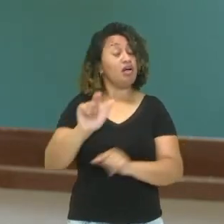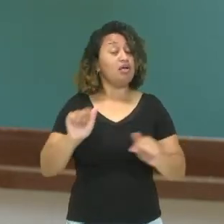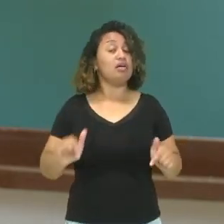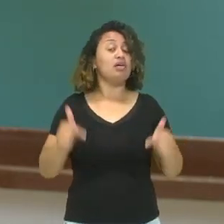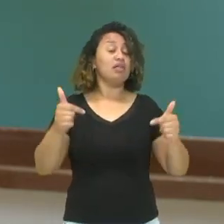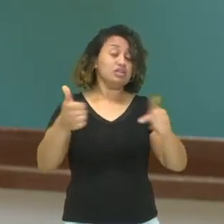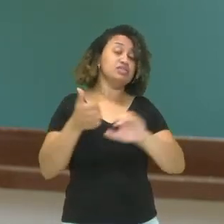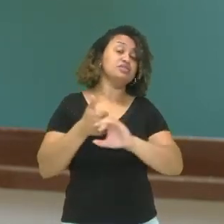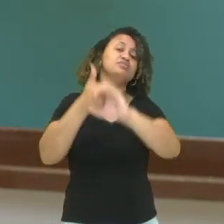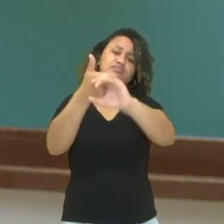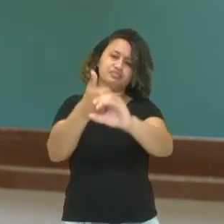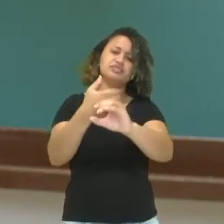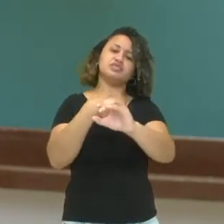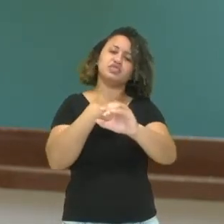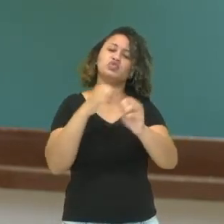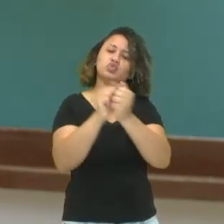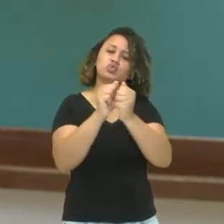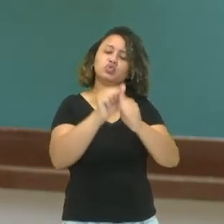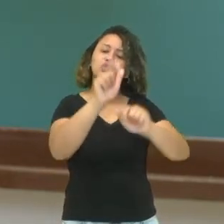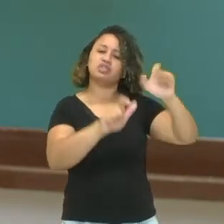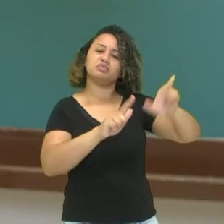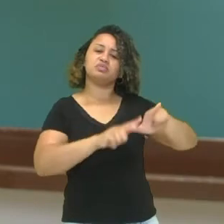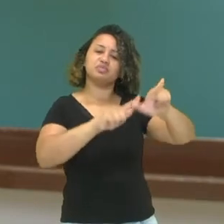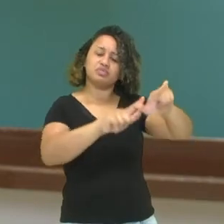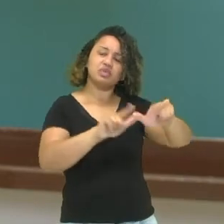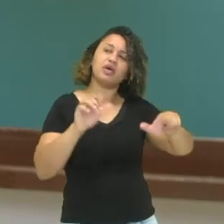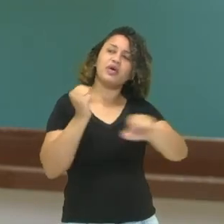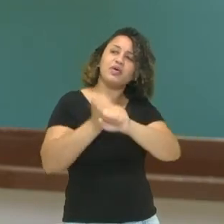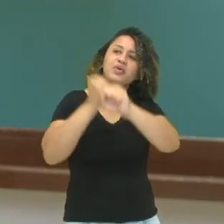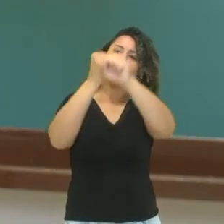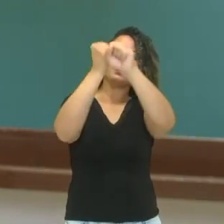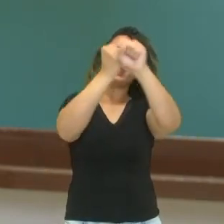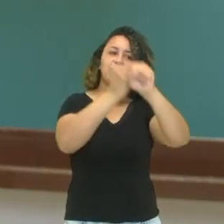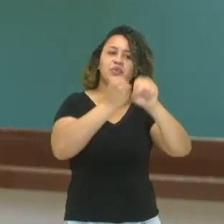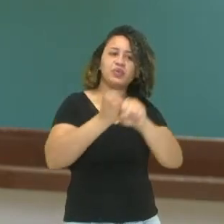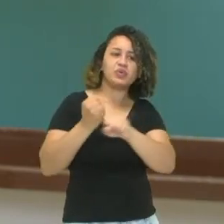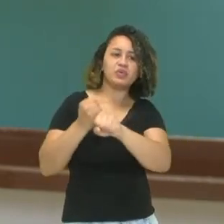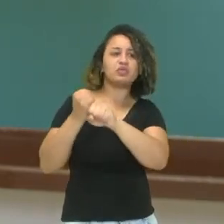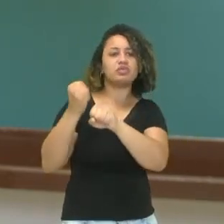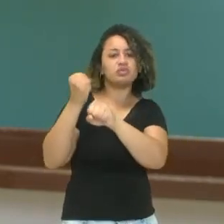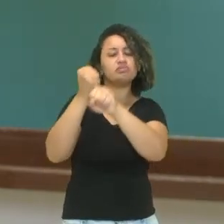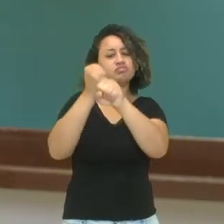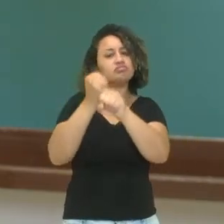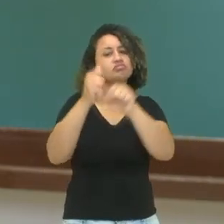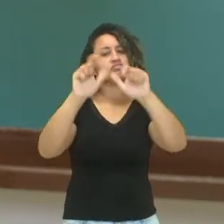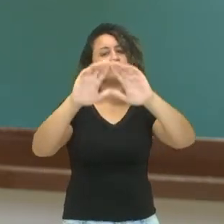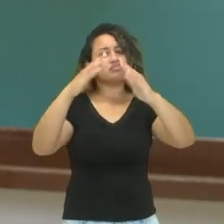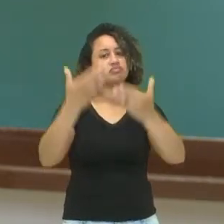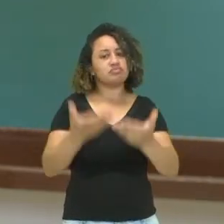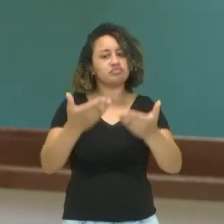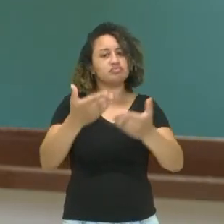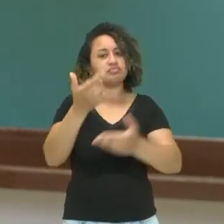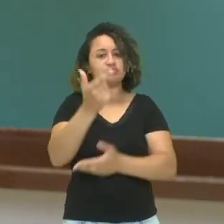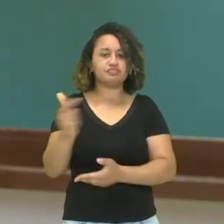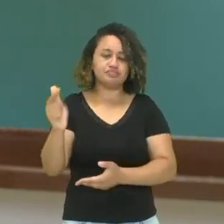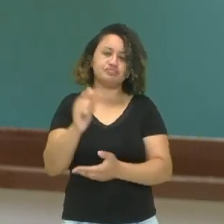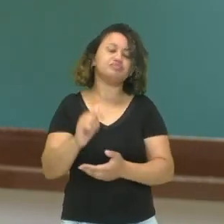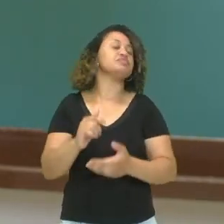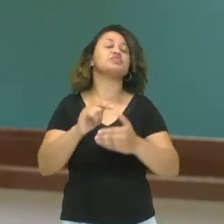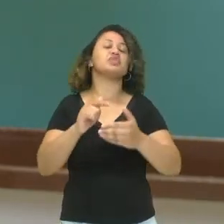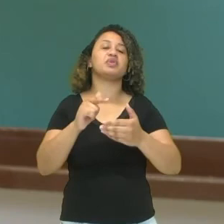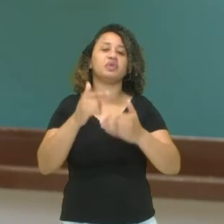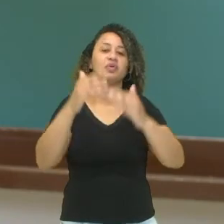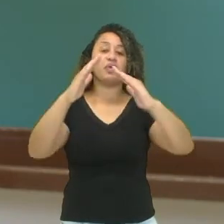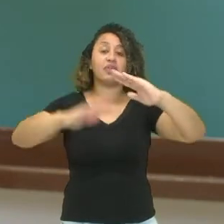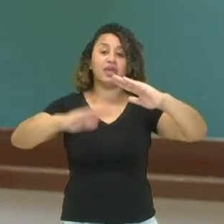candomblé, reconstruindo o lugar destruído por fundamentalistas religiosos. E já a